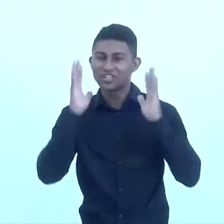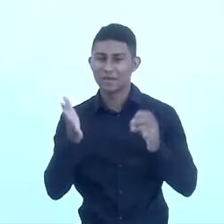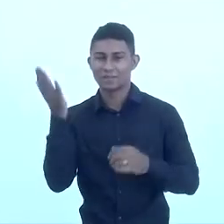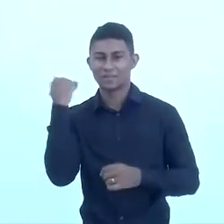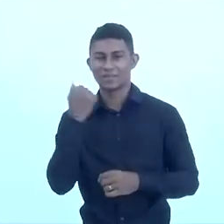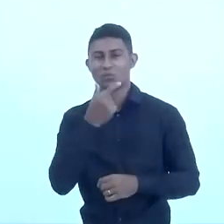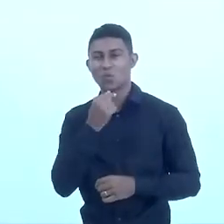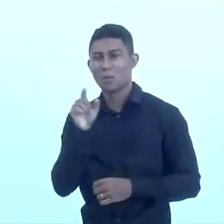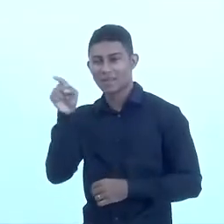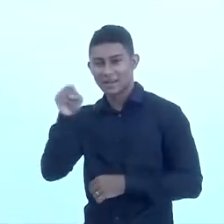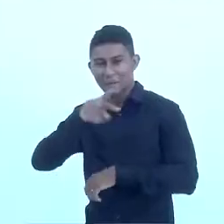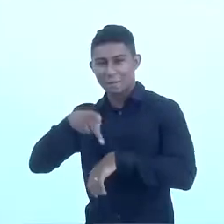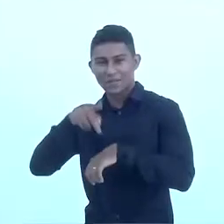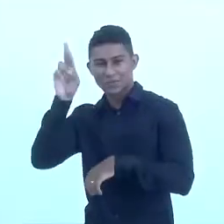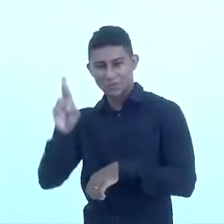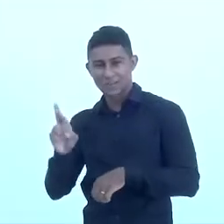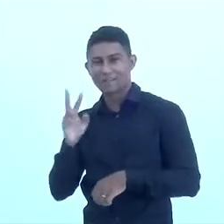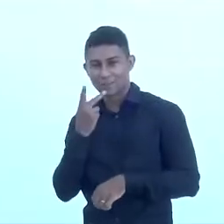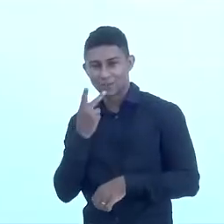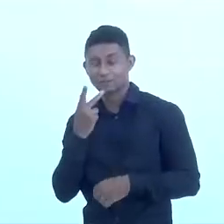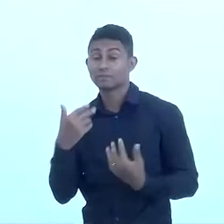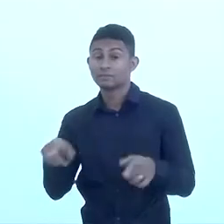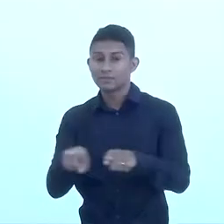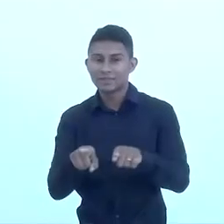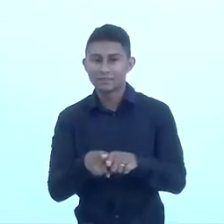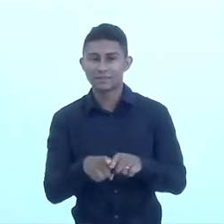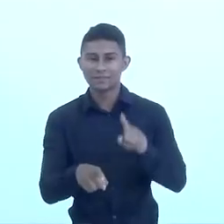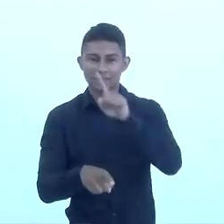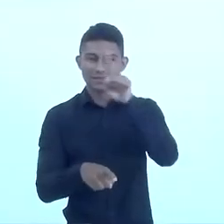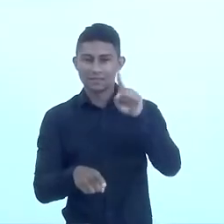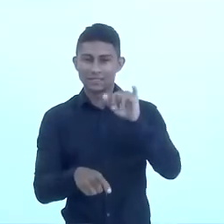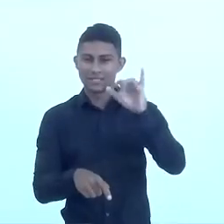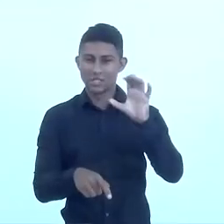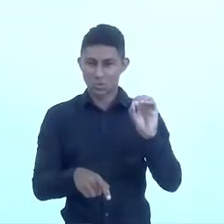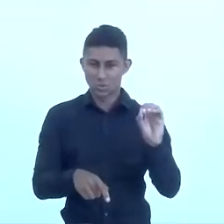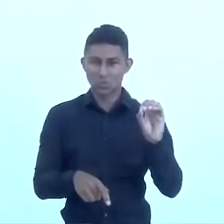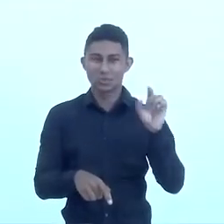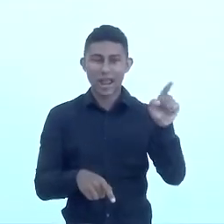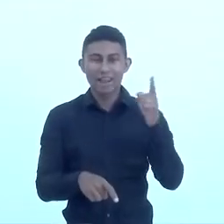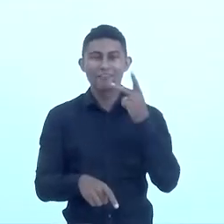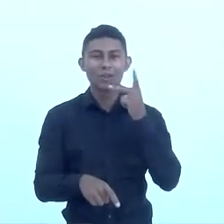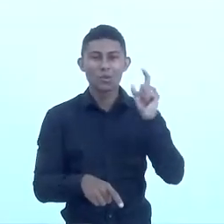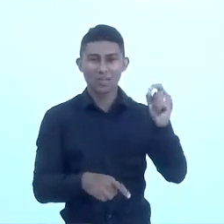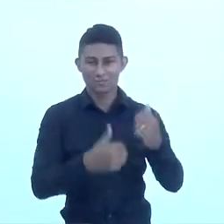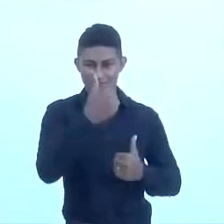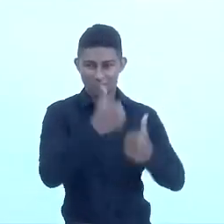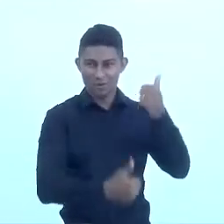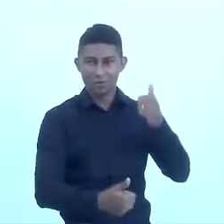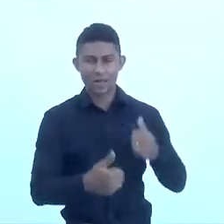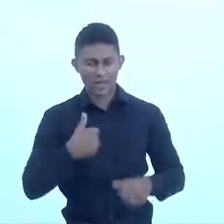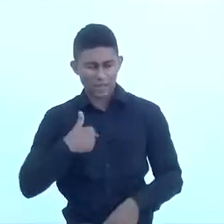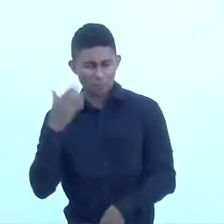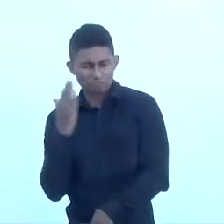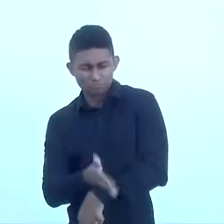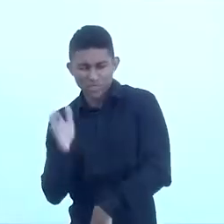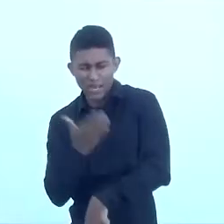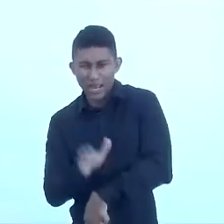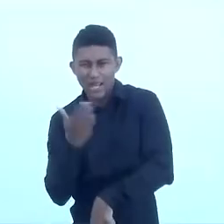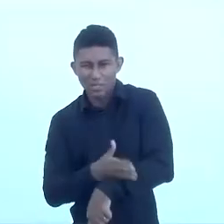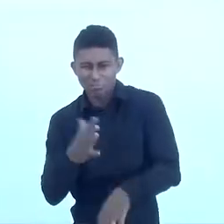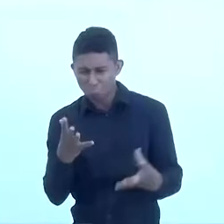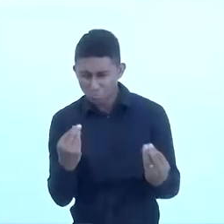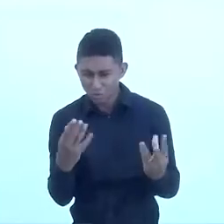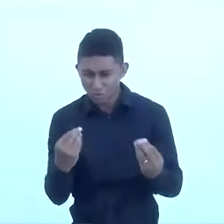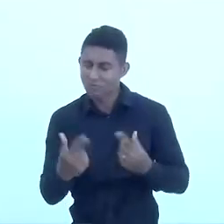tinha mostrado isso. Pois aí o Zico fala, citando o Cruyff, o Zico fala, quanto mais eu treino,